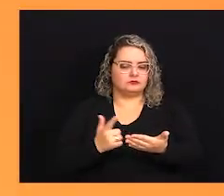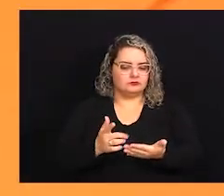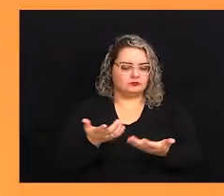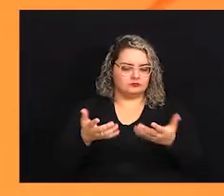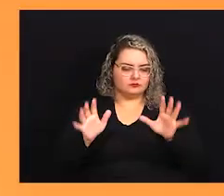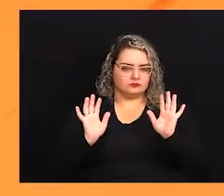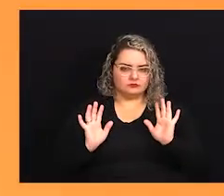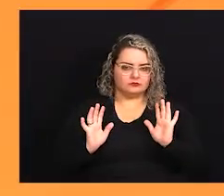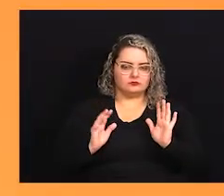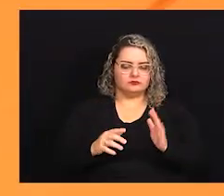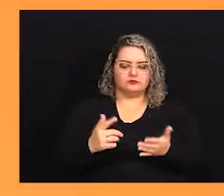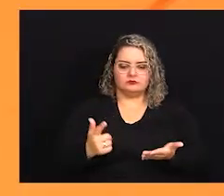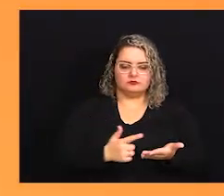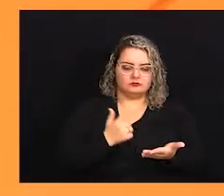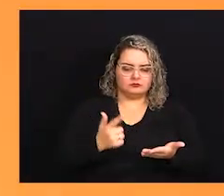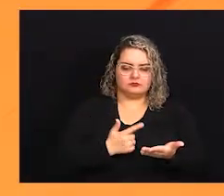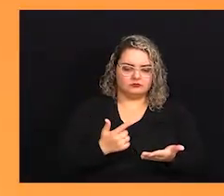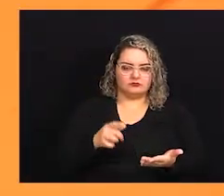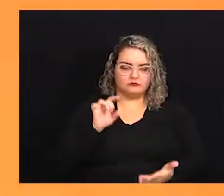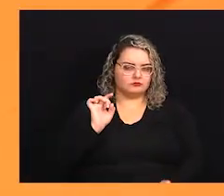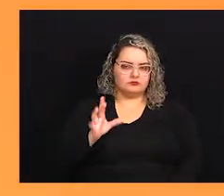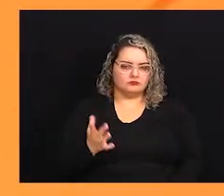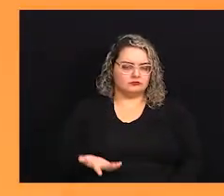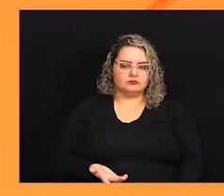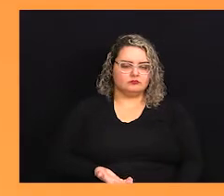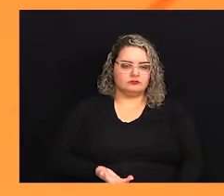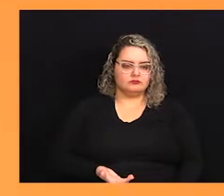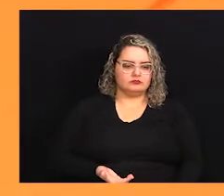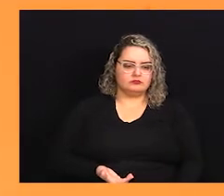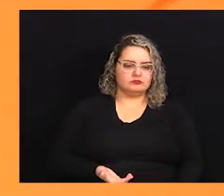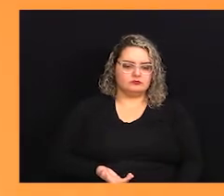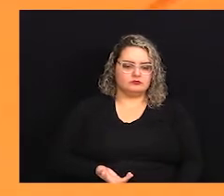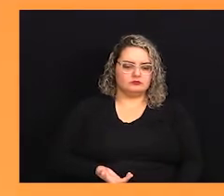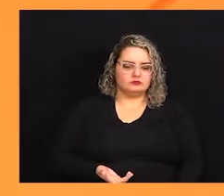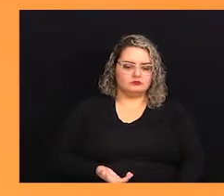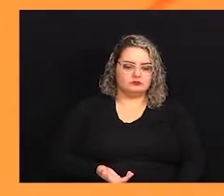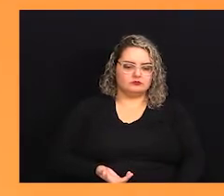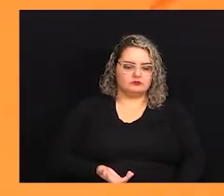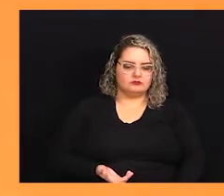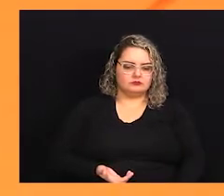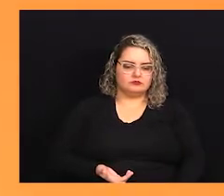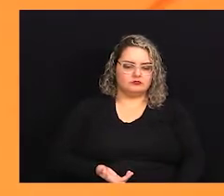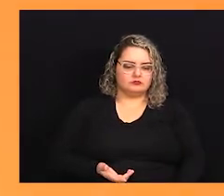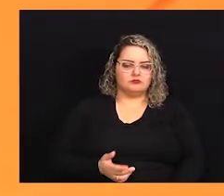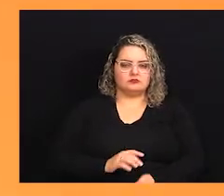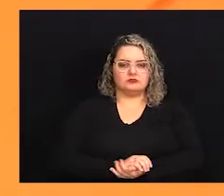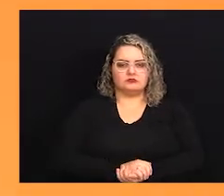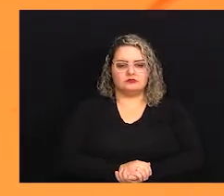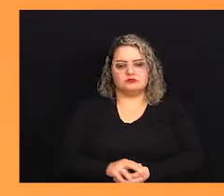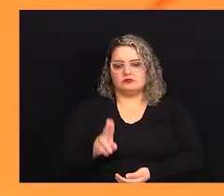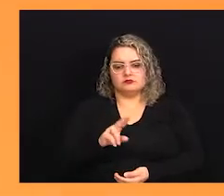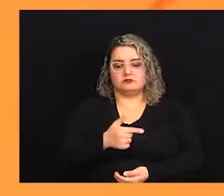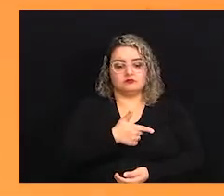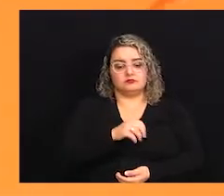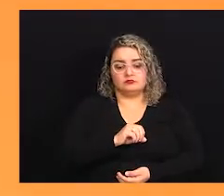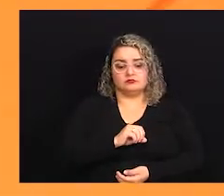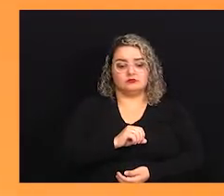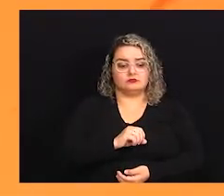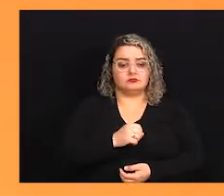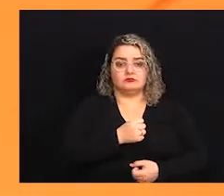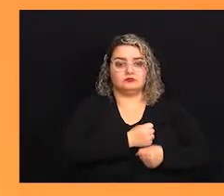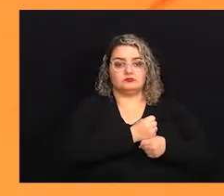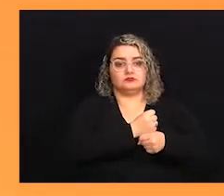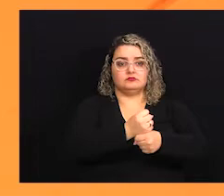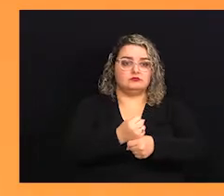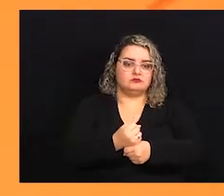Não quero que o livro seja só uma ponte para, sei lá, daqui a 20 anos